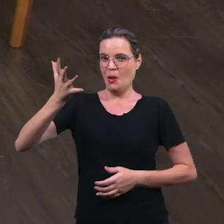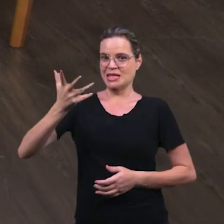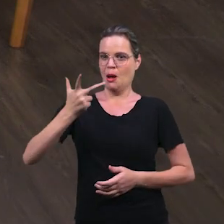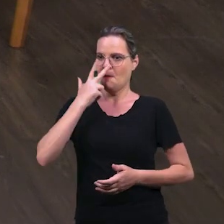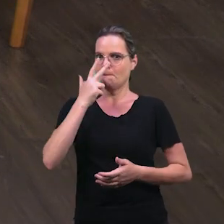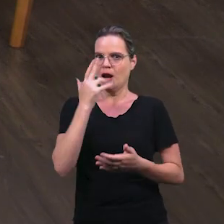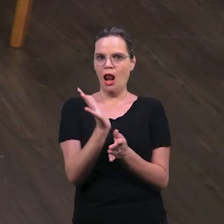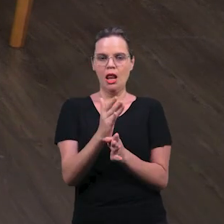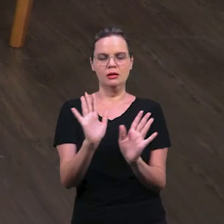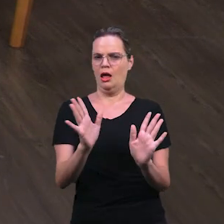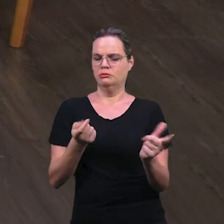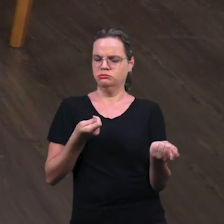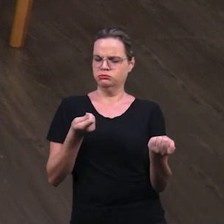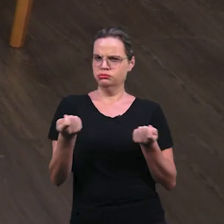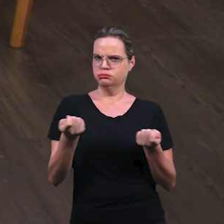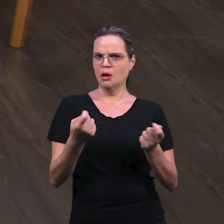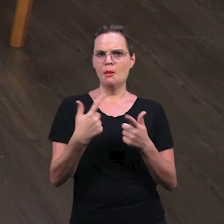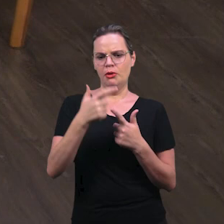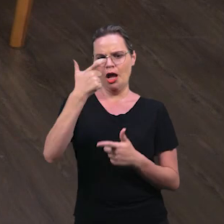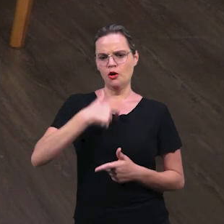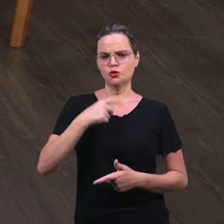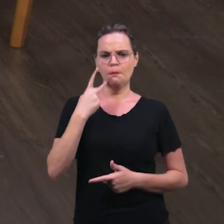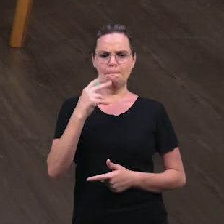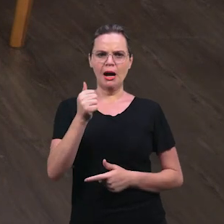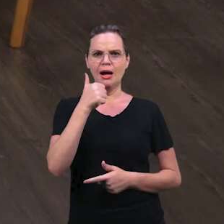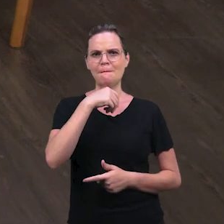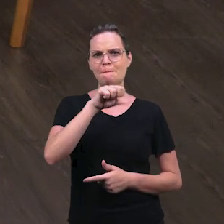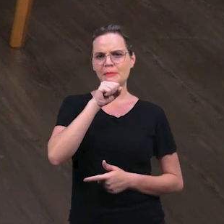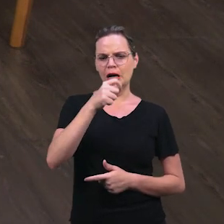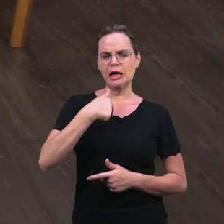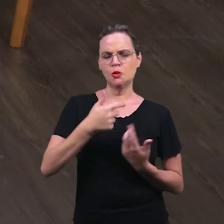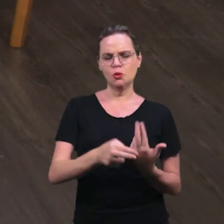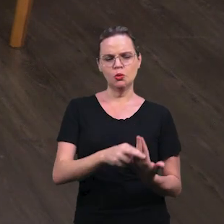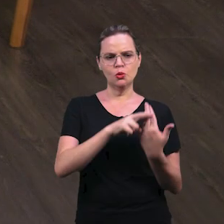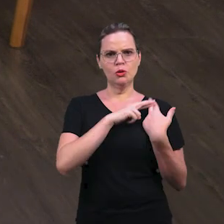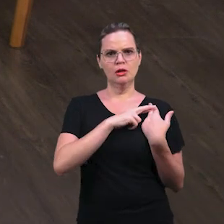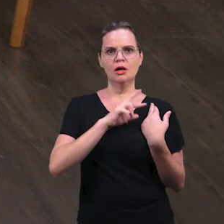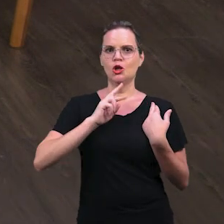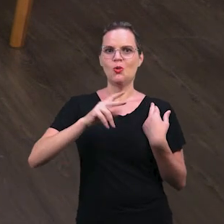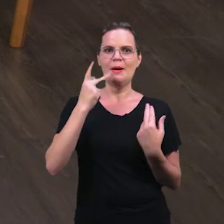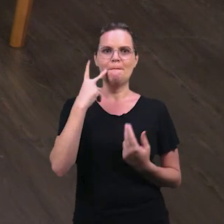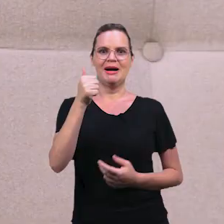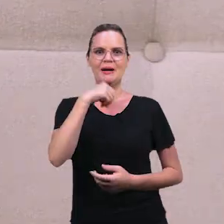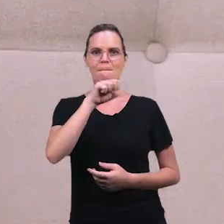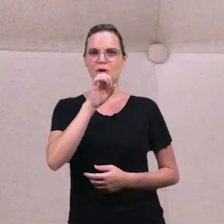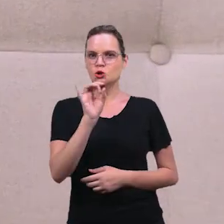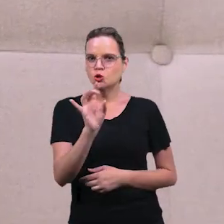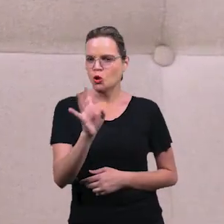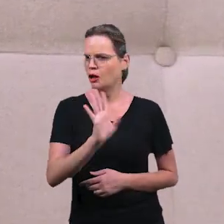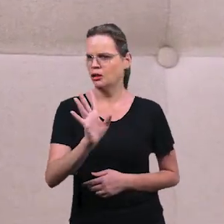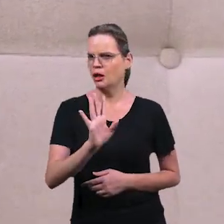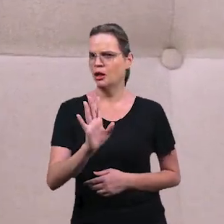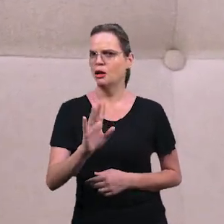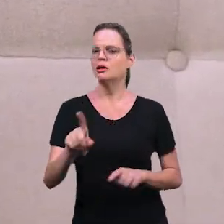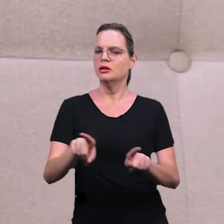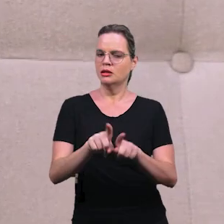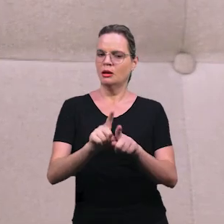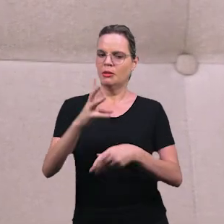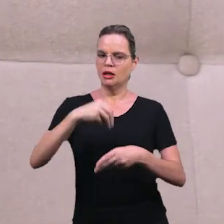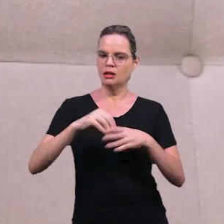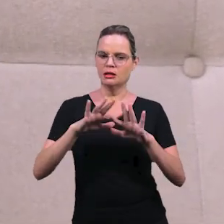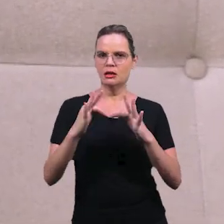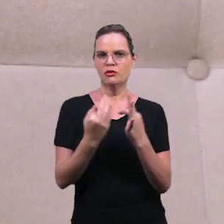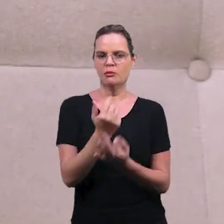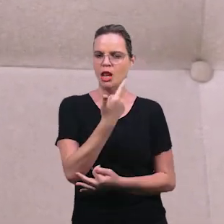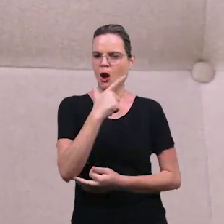as situações enquanto pai, enquanto mãe, enquanto responsável, que isso não é só para pai e mãe, né? Independente do papel que